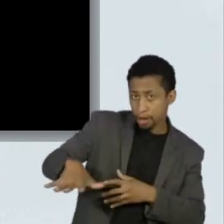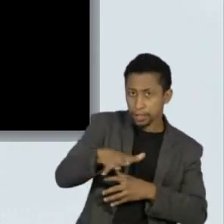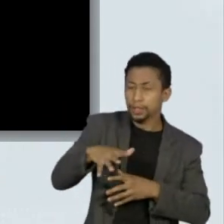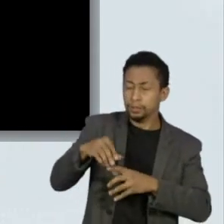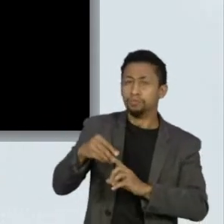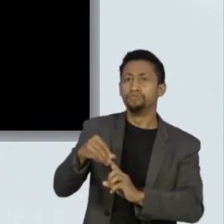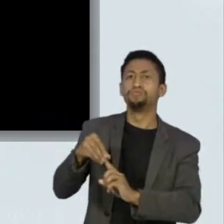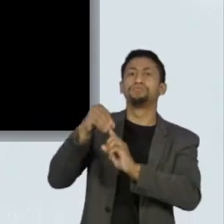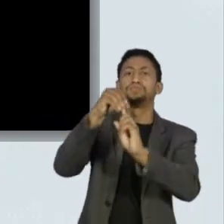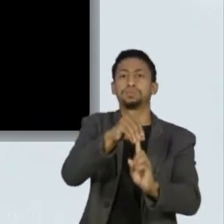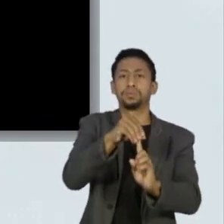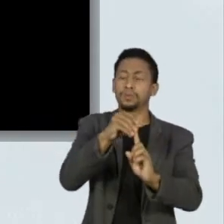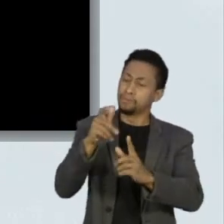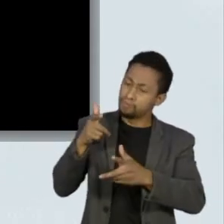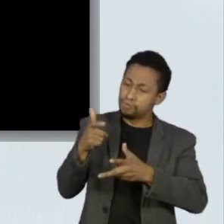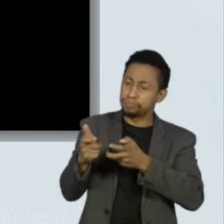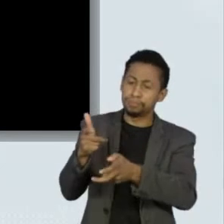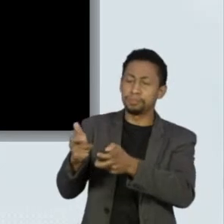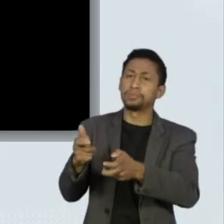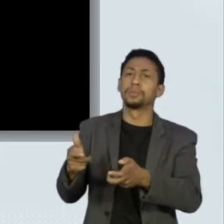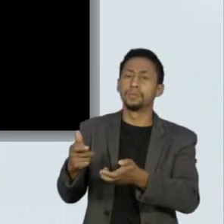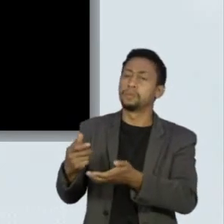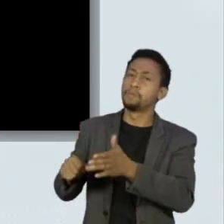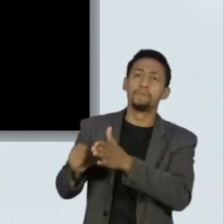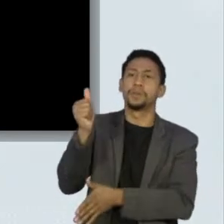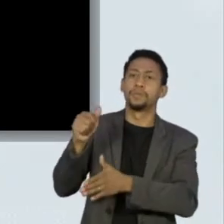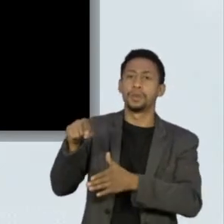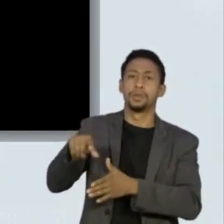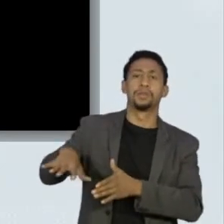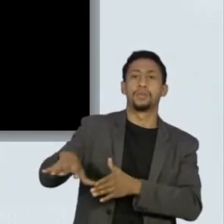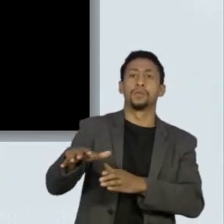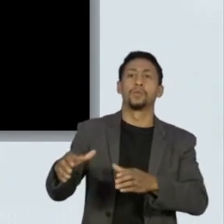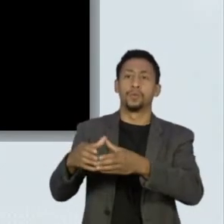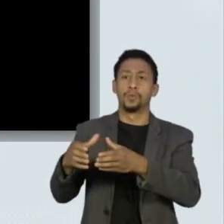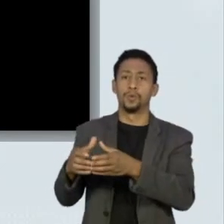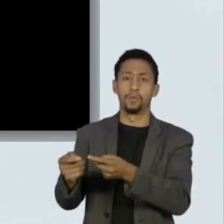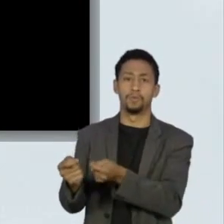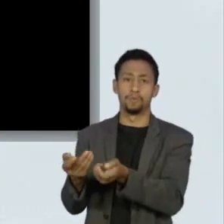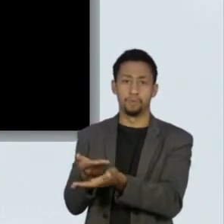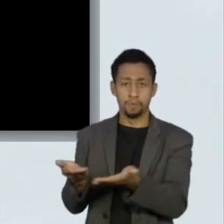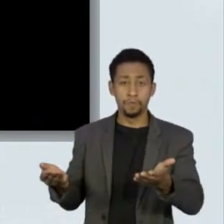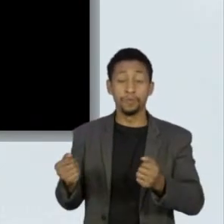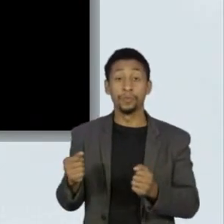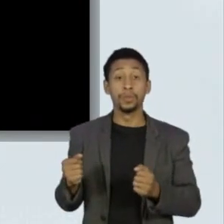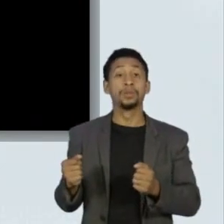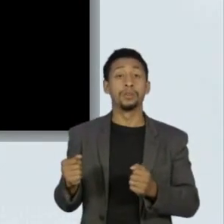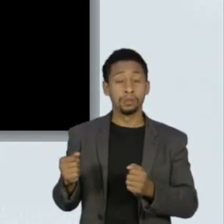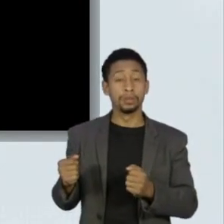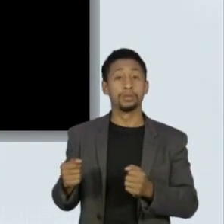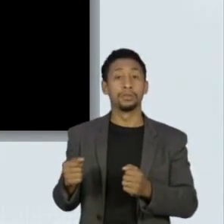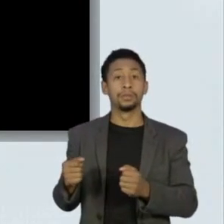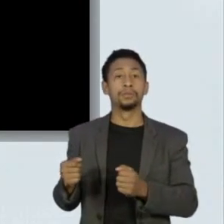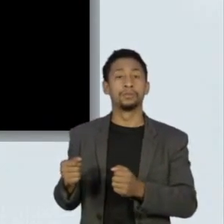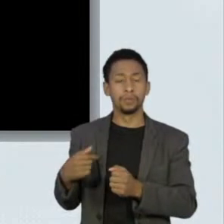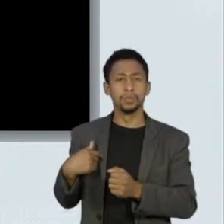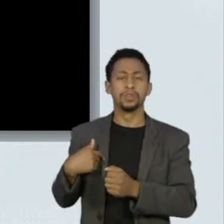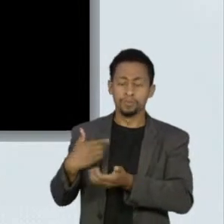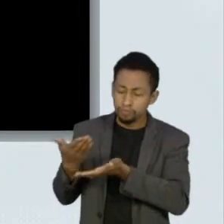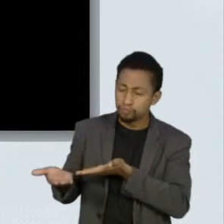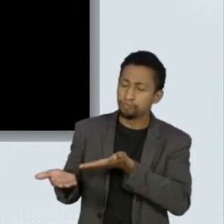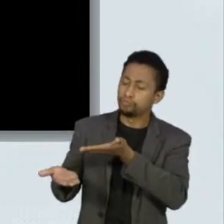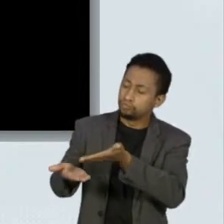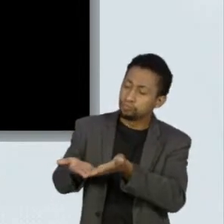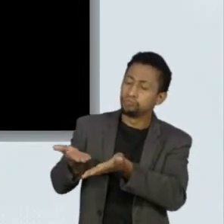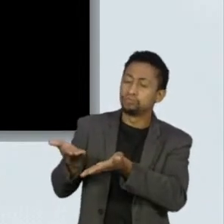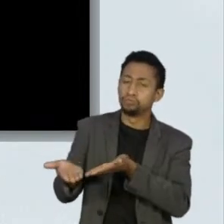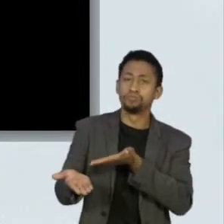poder tomar a vacina caso estejam no grupo controle. E continuaremos acompanhando vocês durante